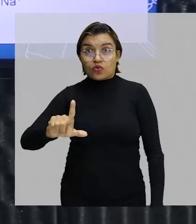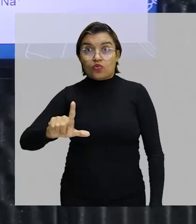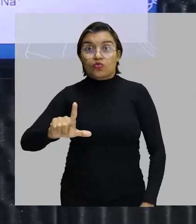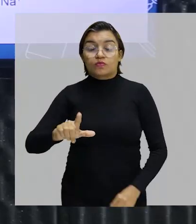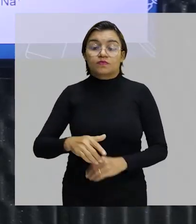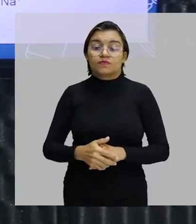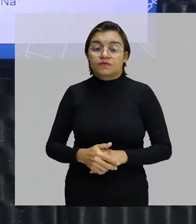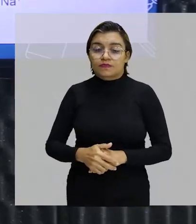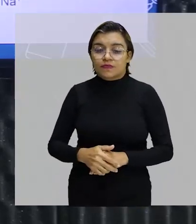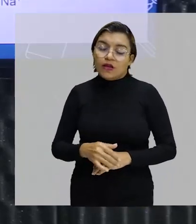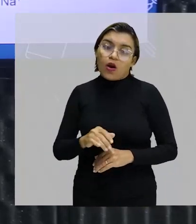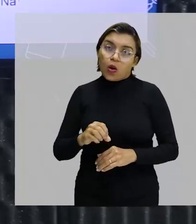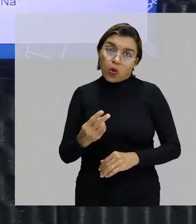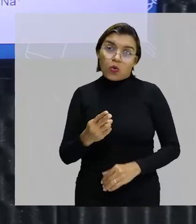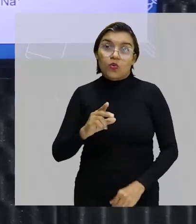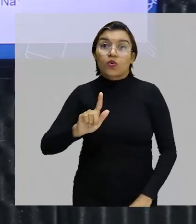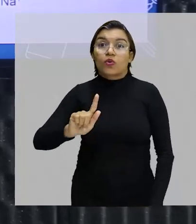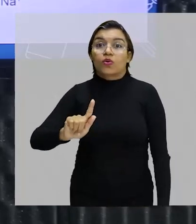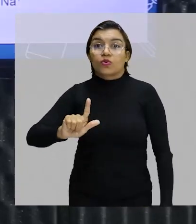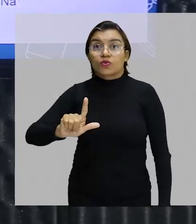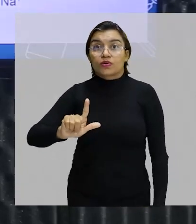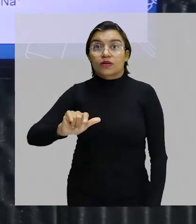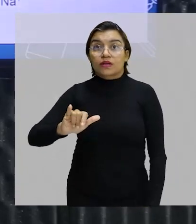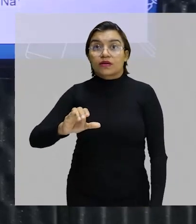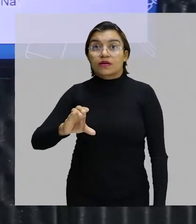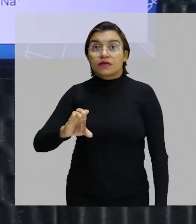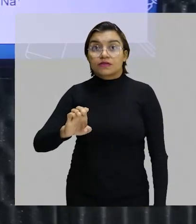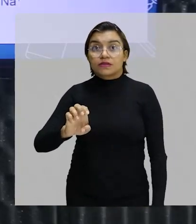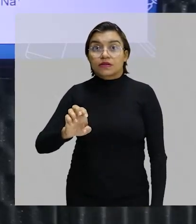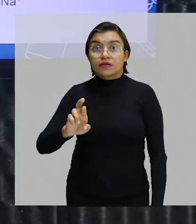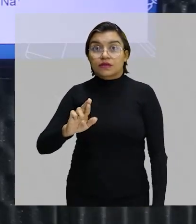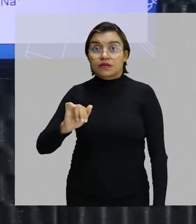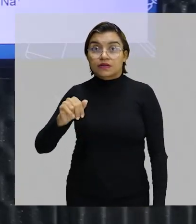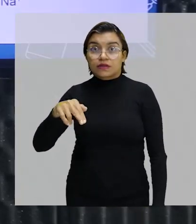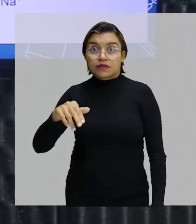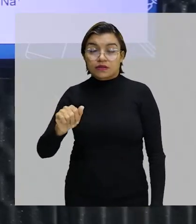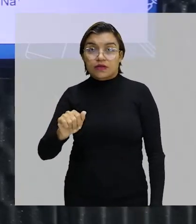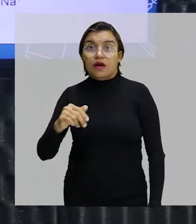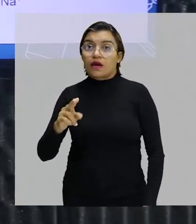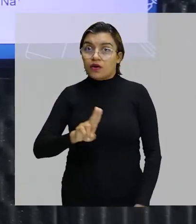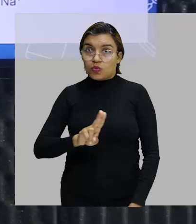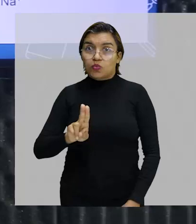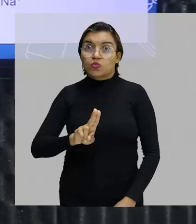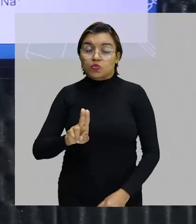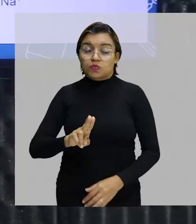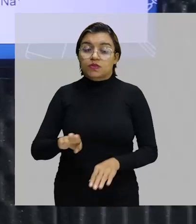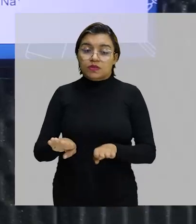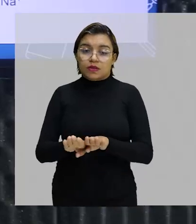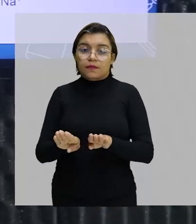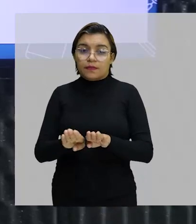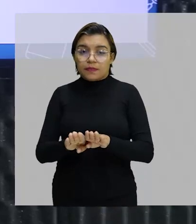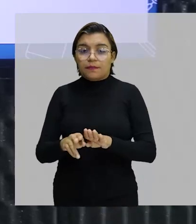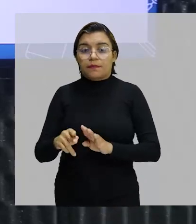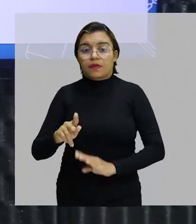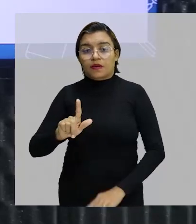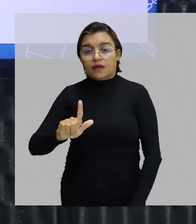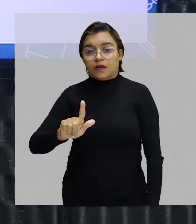como glicerina, certo? Seria o nome comercial do